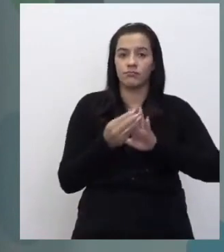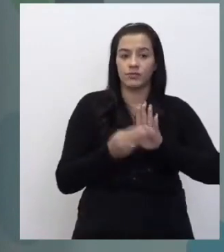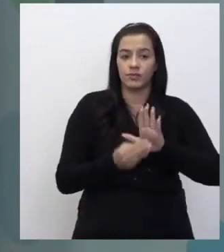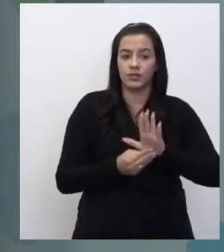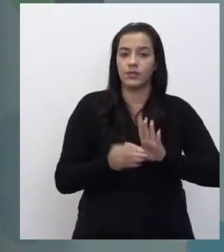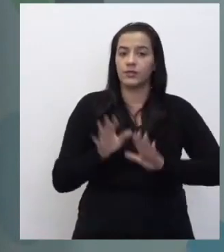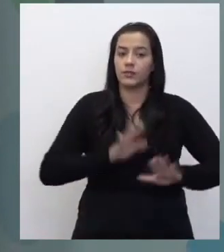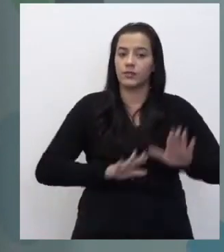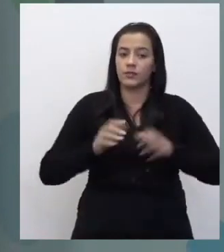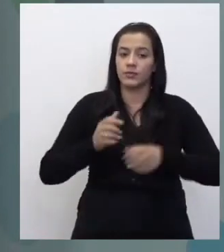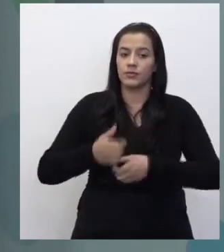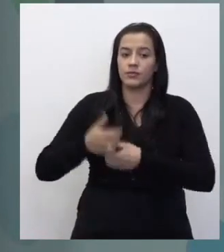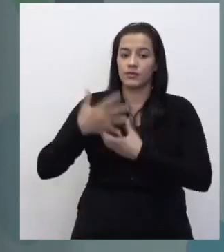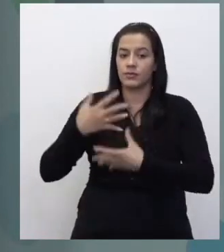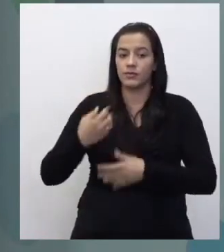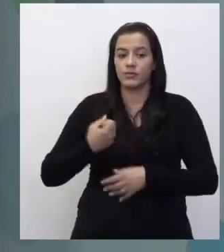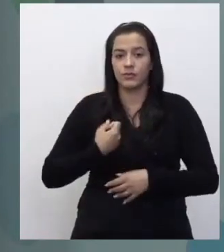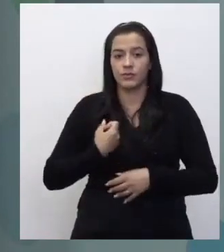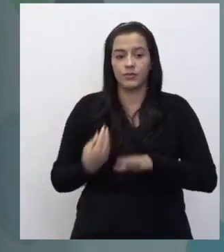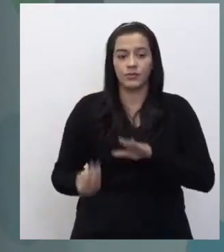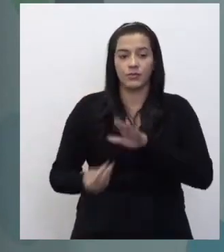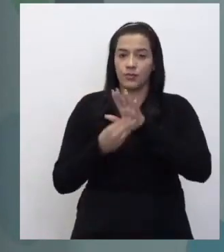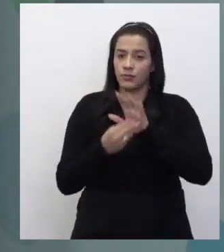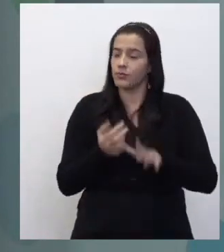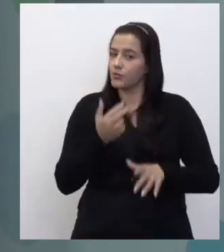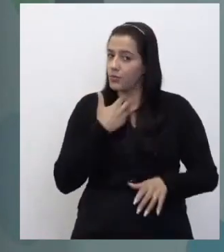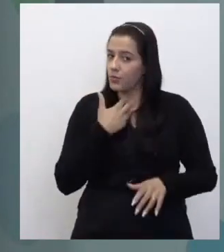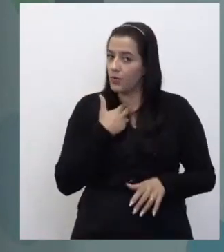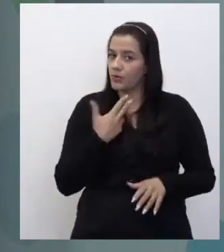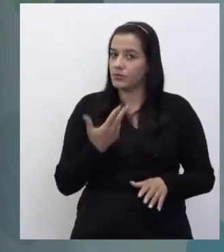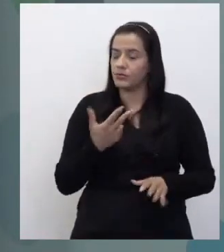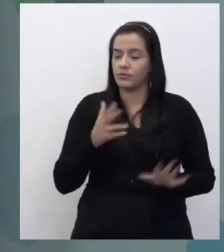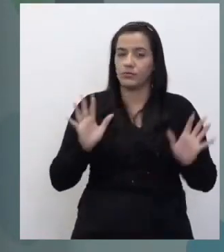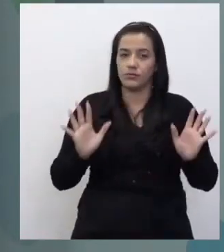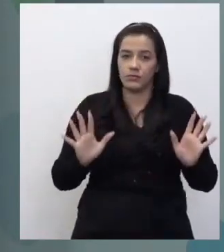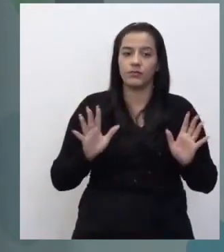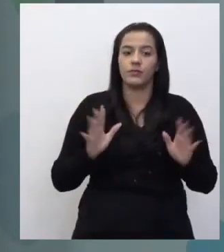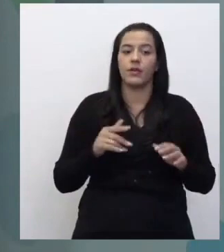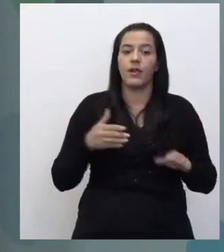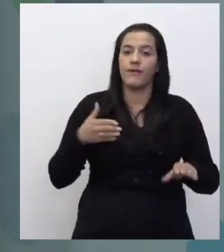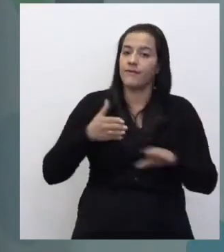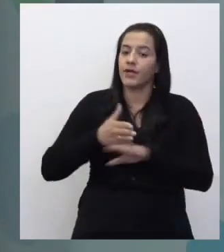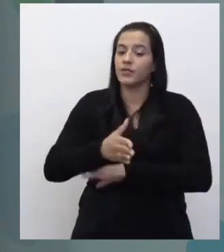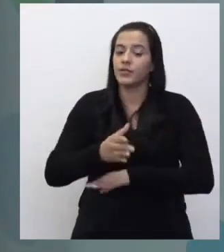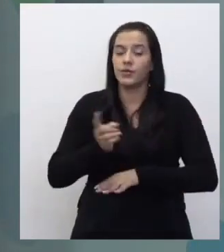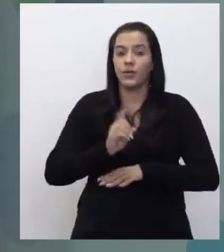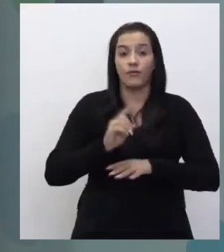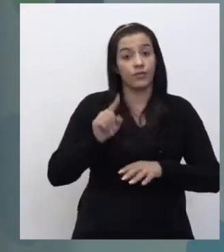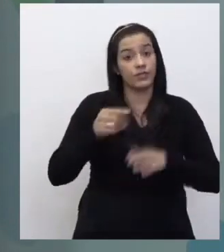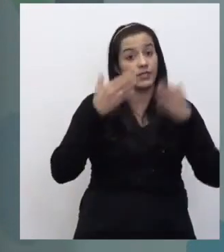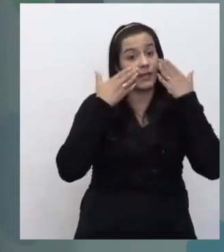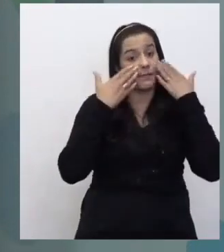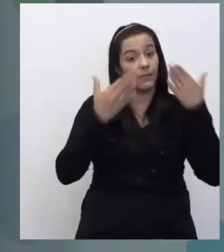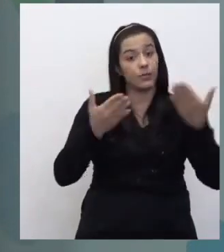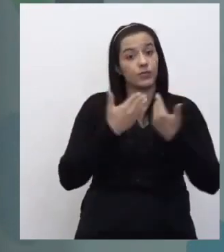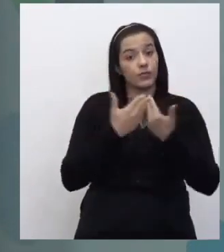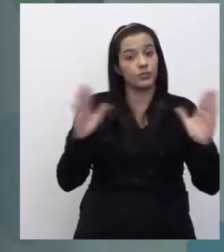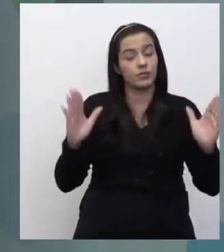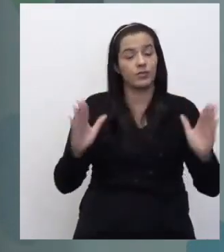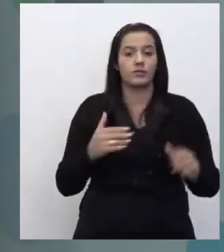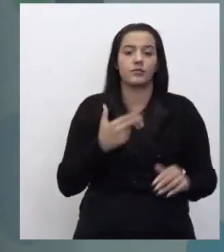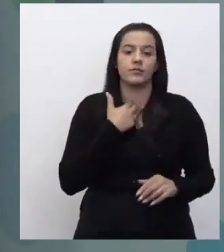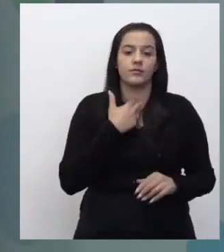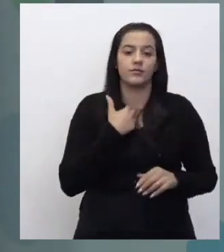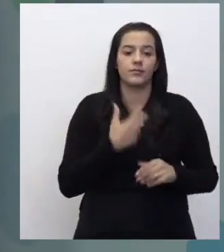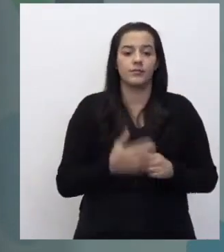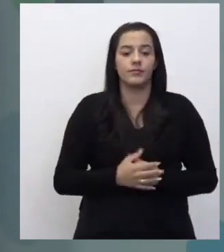falando para vocês, não coloquem número, isso aí é expor o seu número. Aí não é ninguém invadindo a sua privacidade, é você que está abrindo a sua